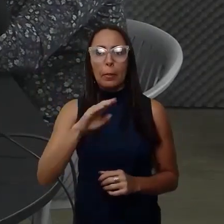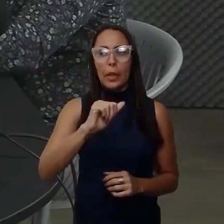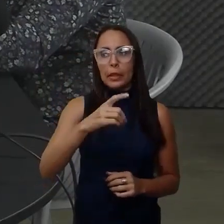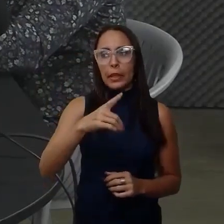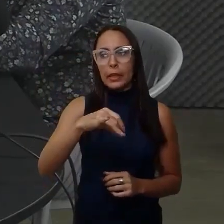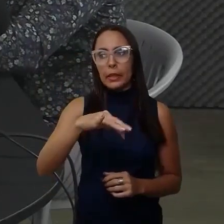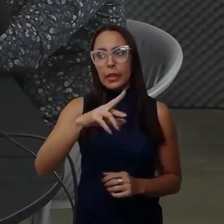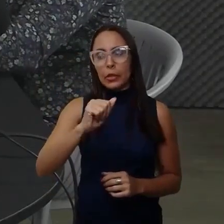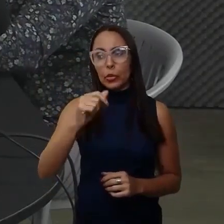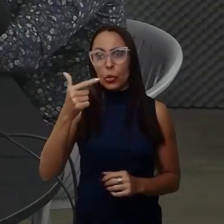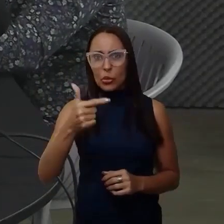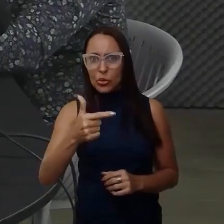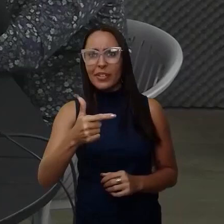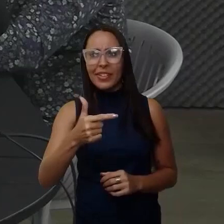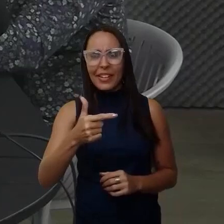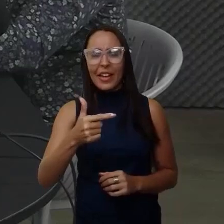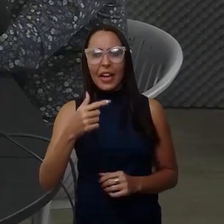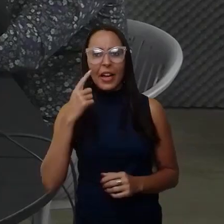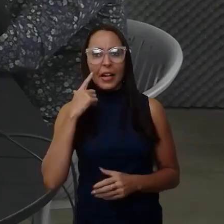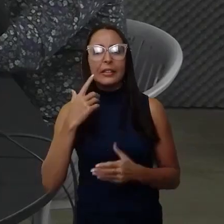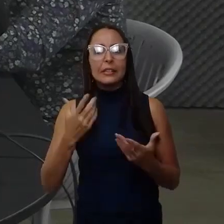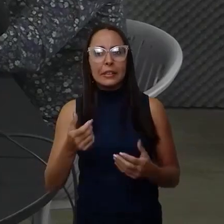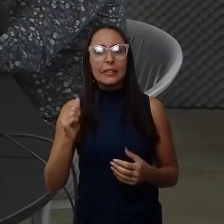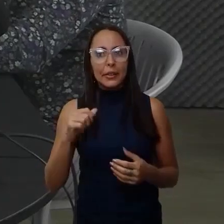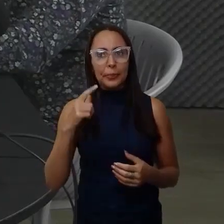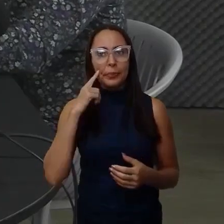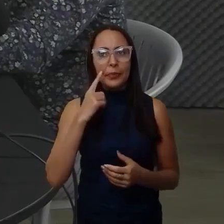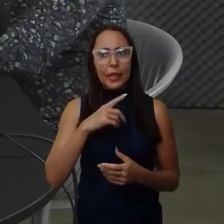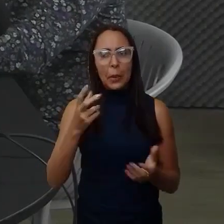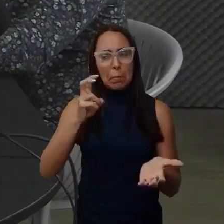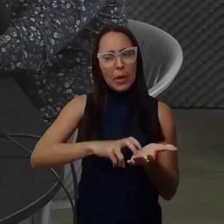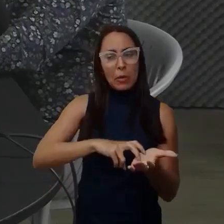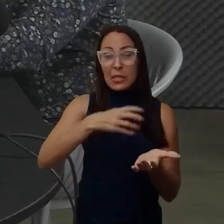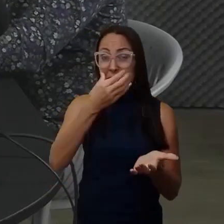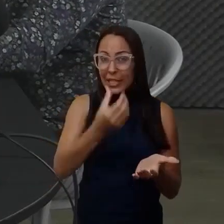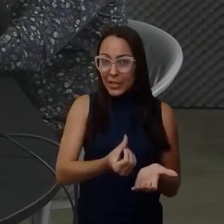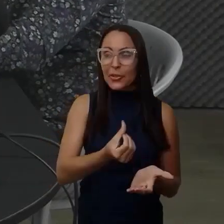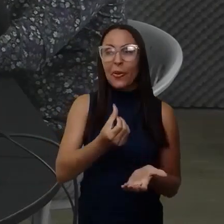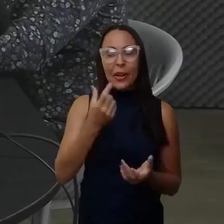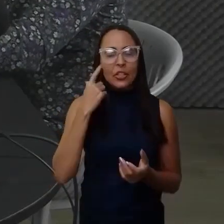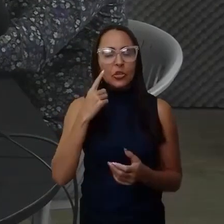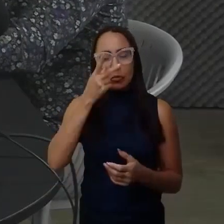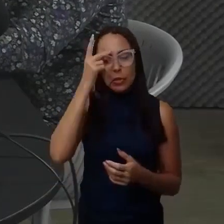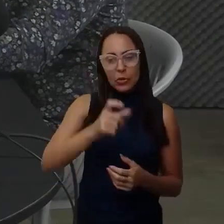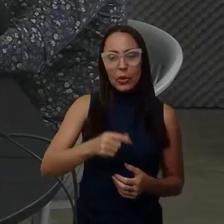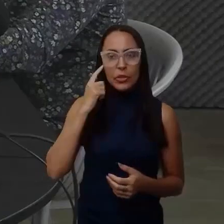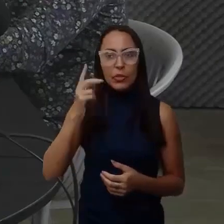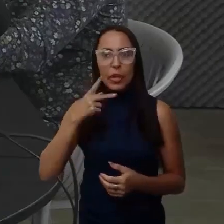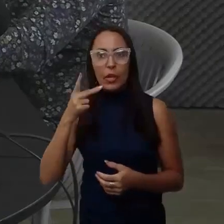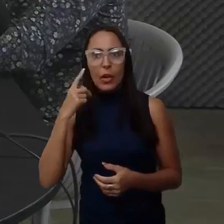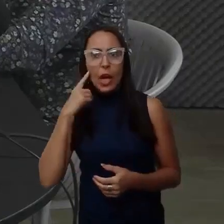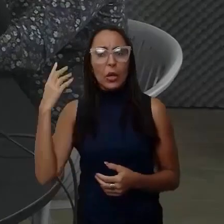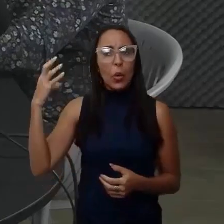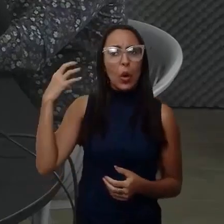fala do Bandeira 2, né? Como rádio Todo ele dia, foi... 6 horas da manhã. Não Rádio é? Jornal. Até hoje as pessoas falam no Bandeira 2. Como o